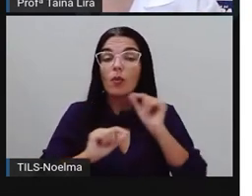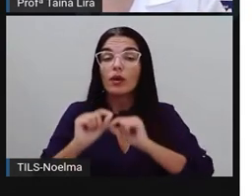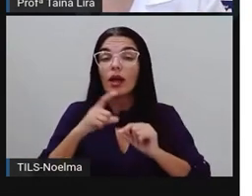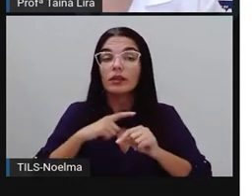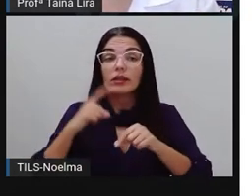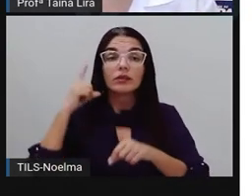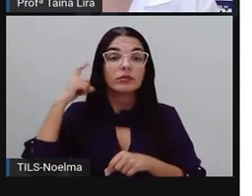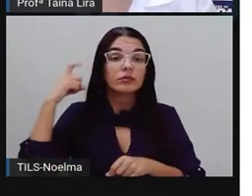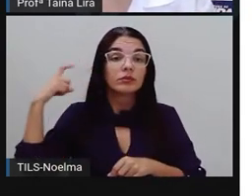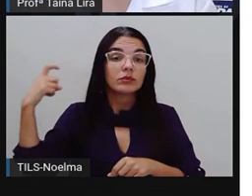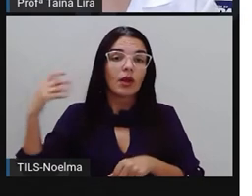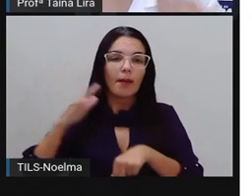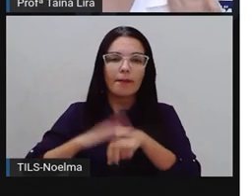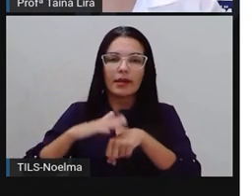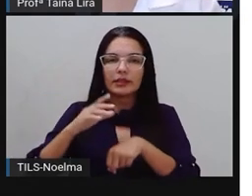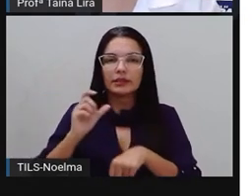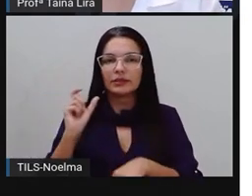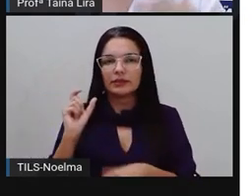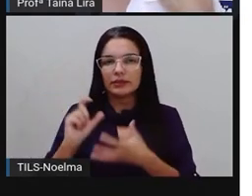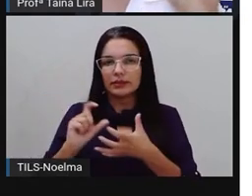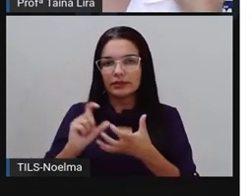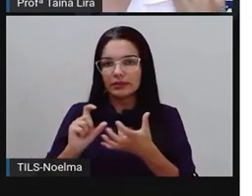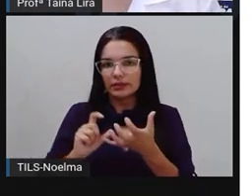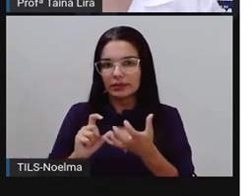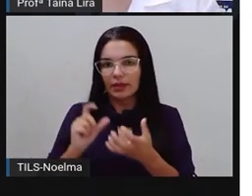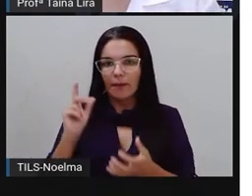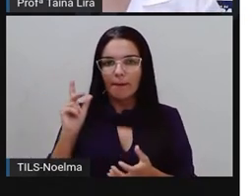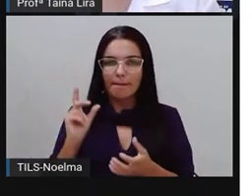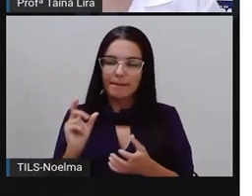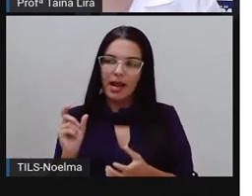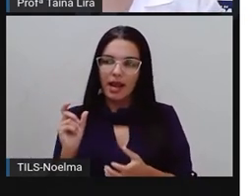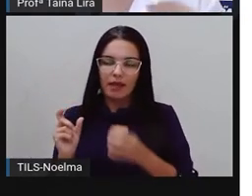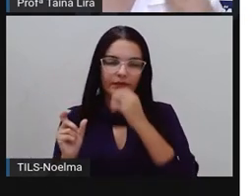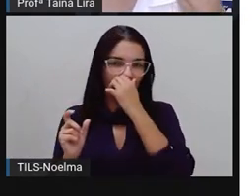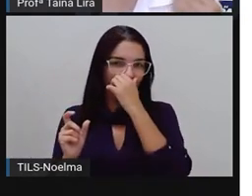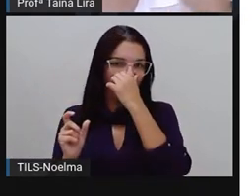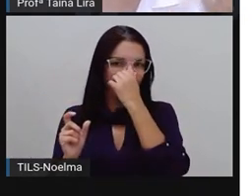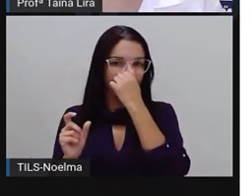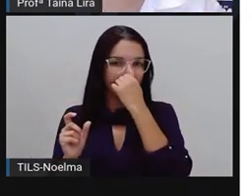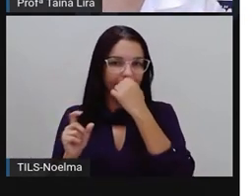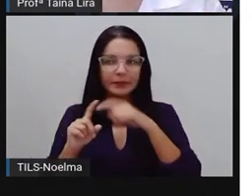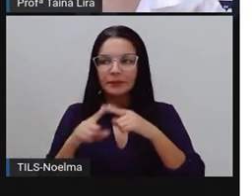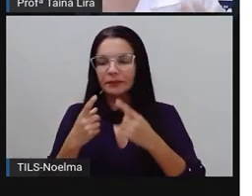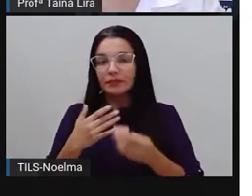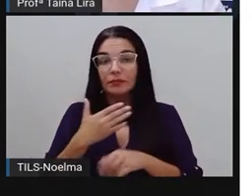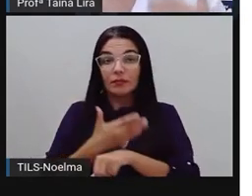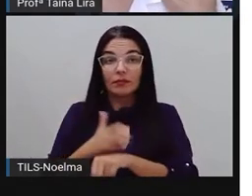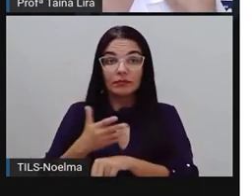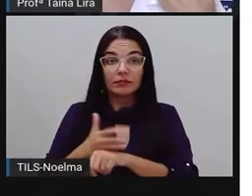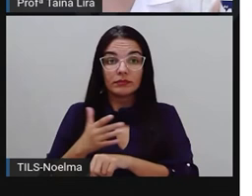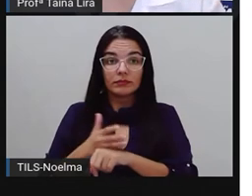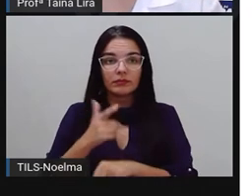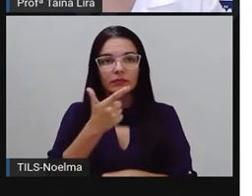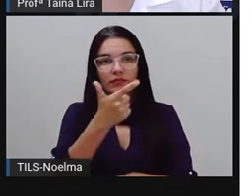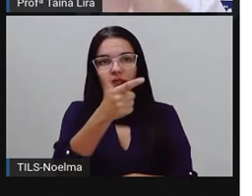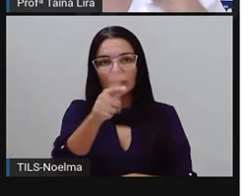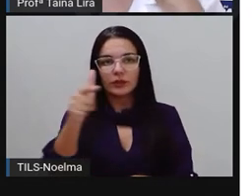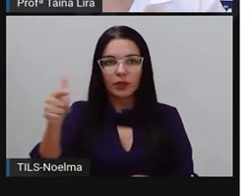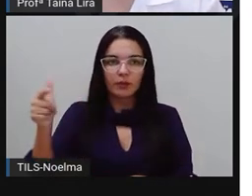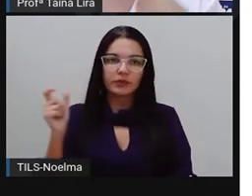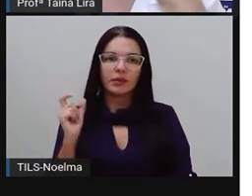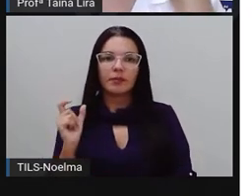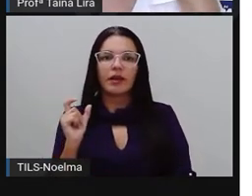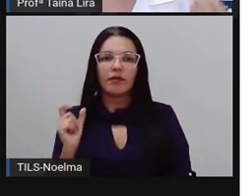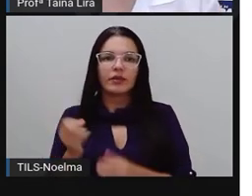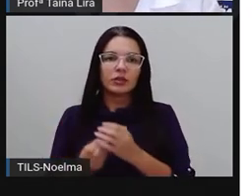som do U, não é a sílaba mais forte da palavra. Então, podem até treinar depois, né, essas palavrinhas pra